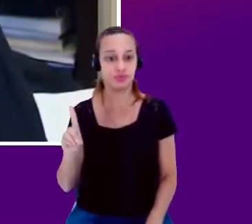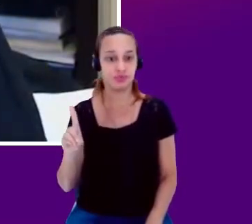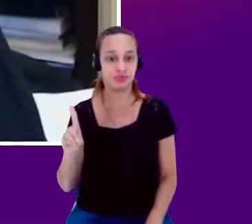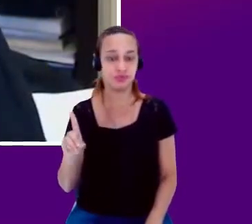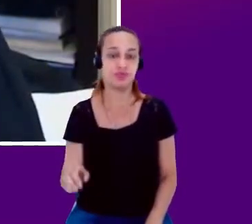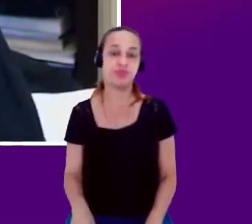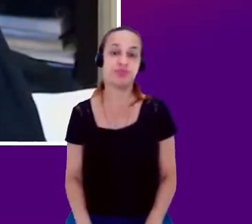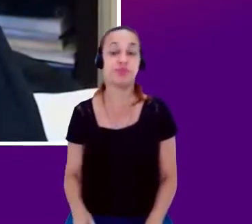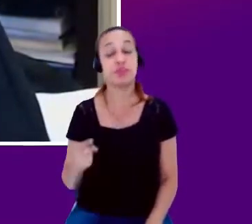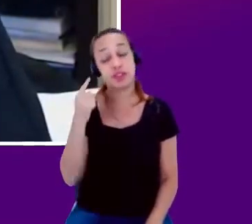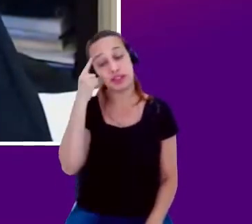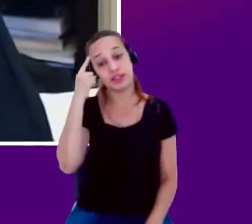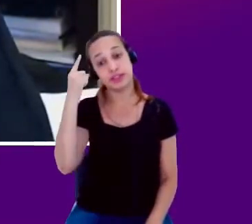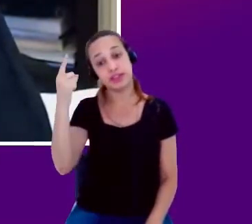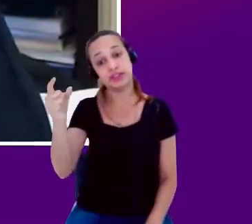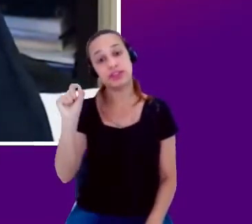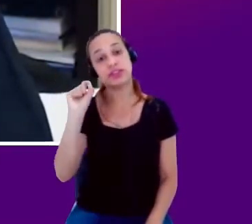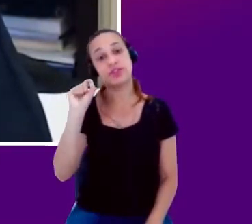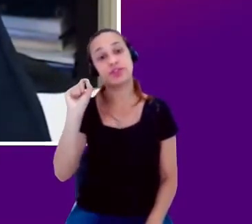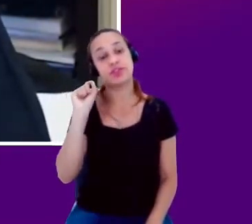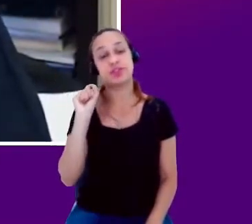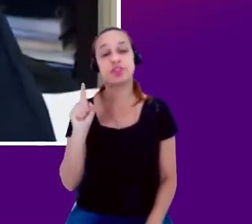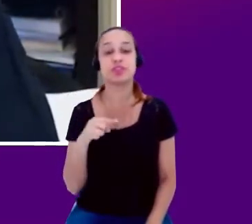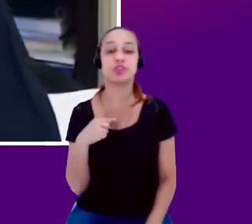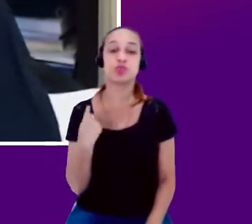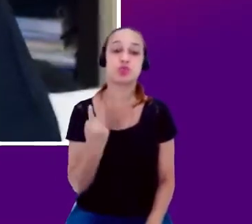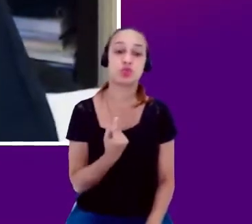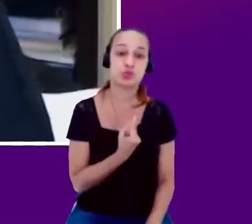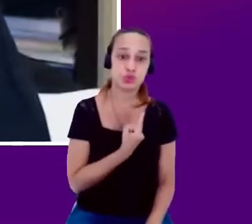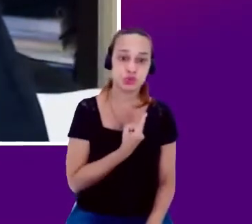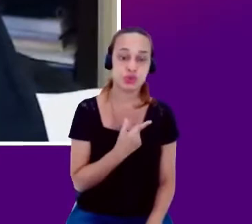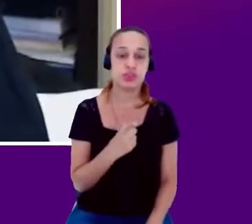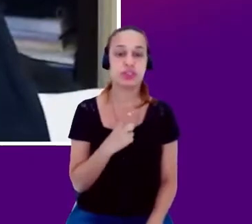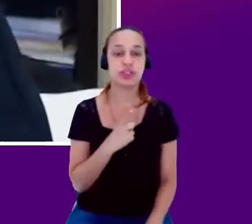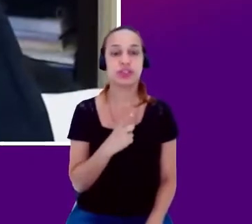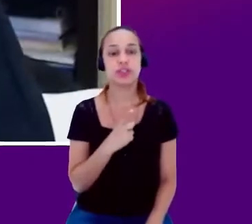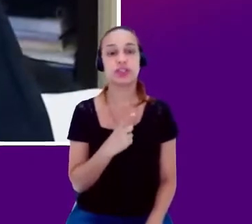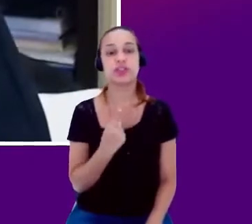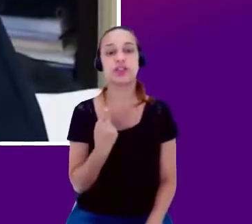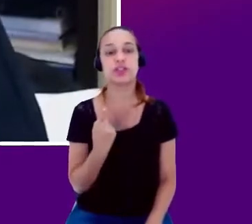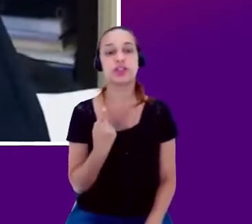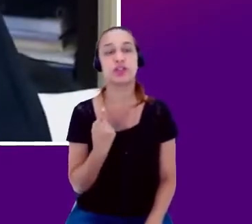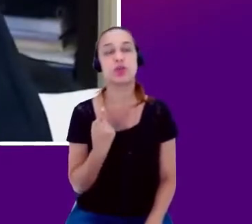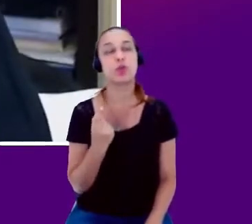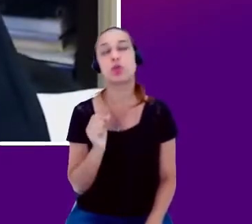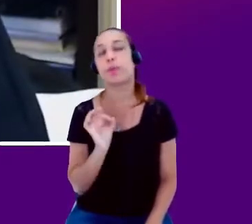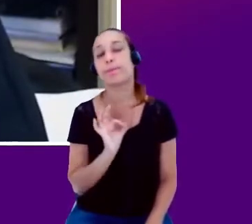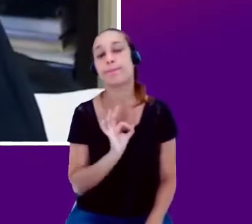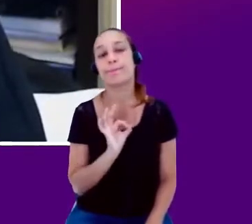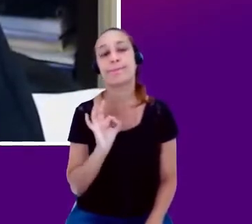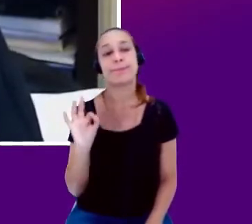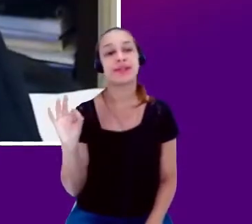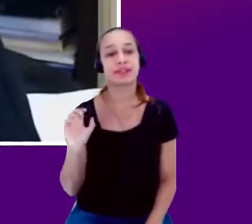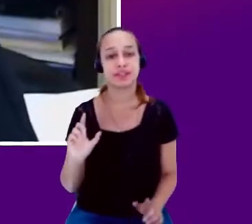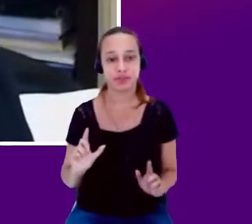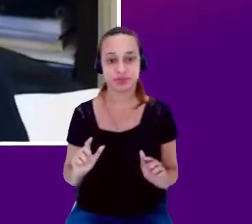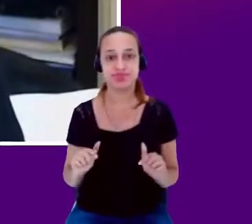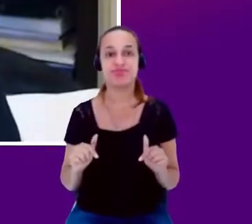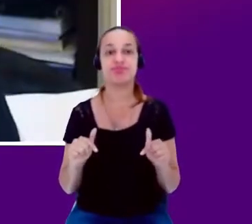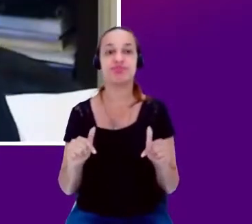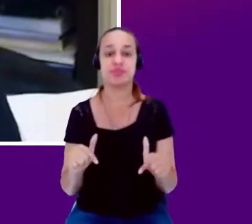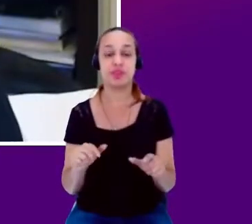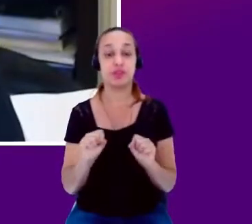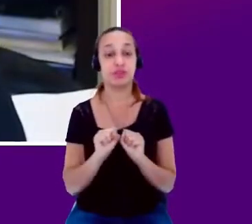A ideia de que nós só teremos uma plena eficácia de um sistema de proteção